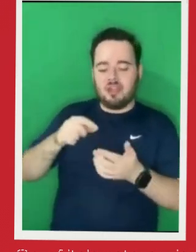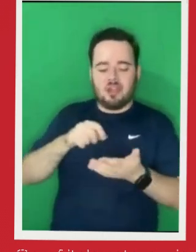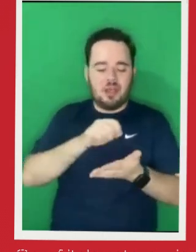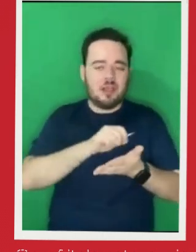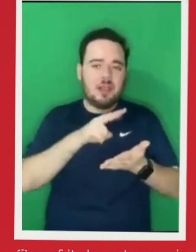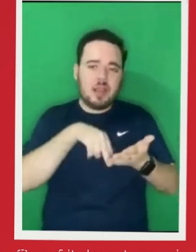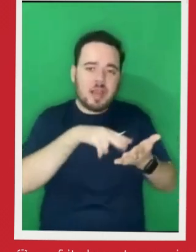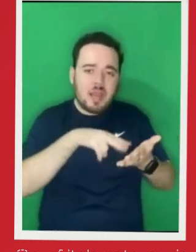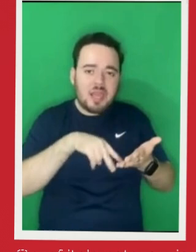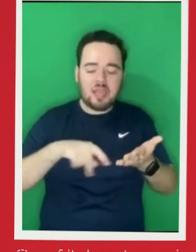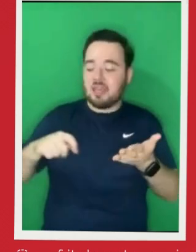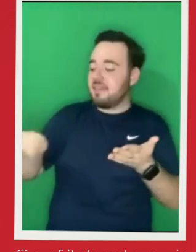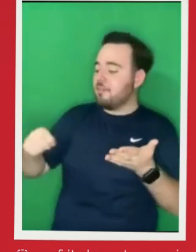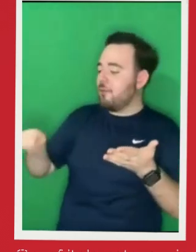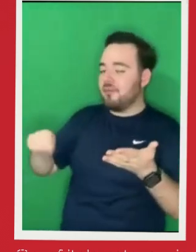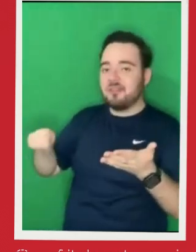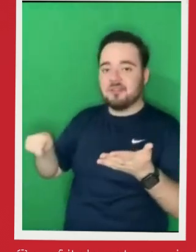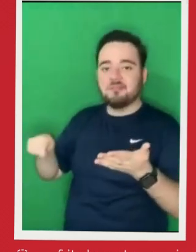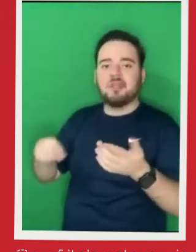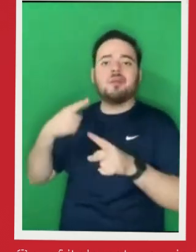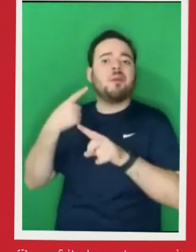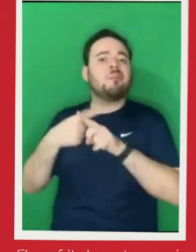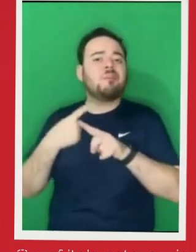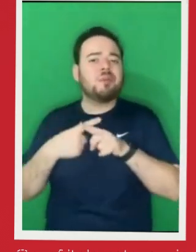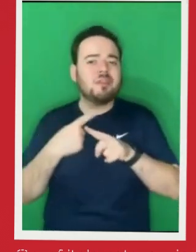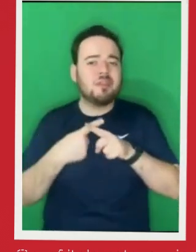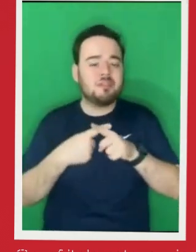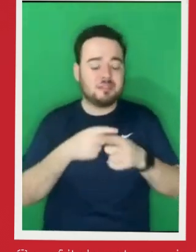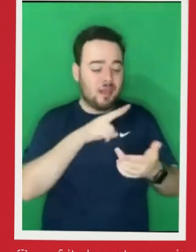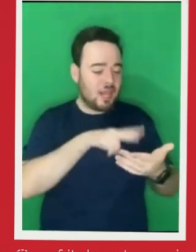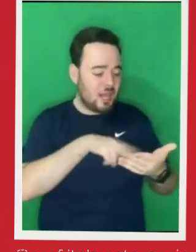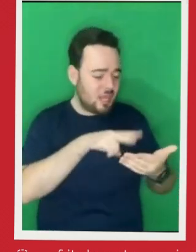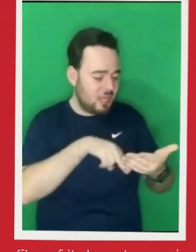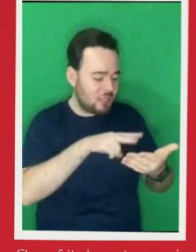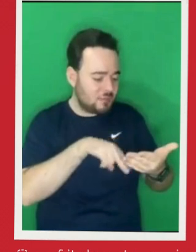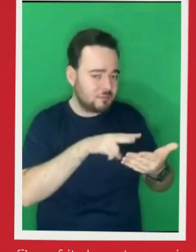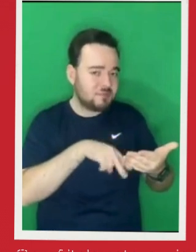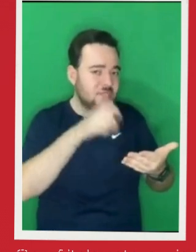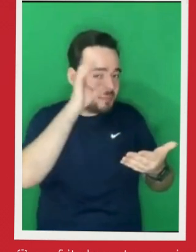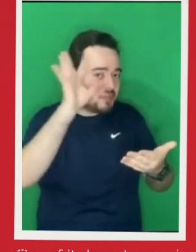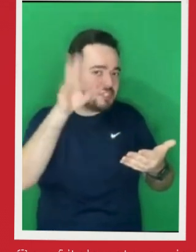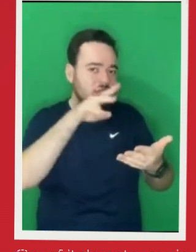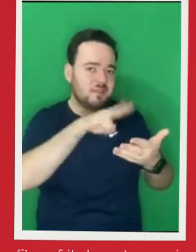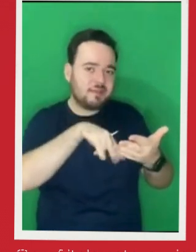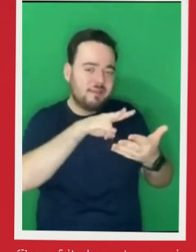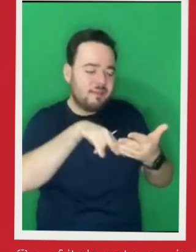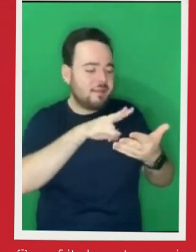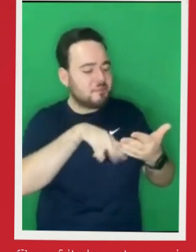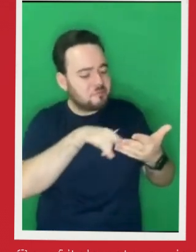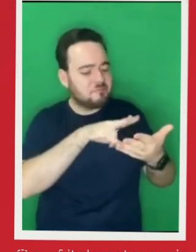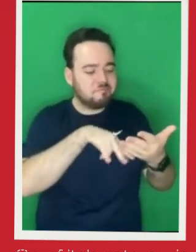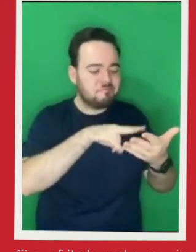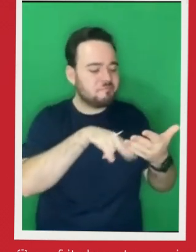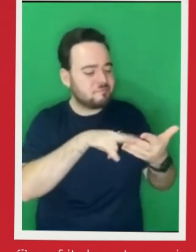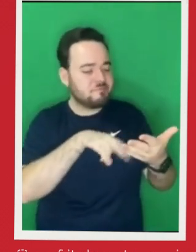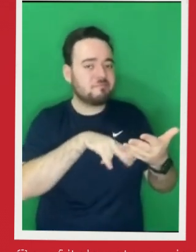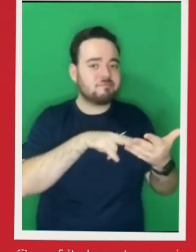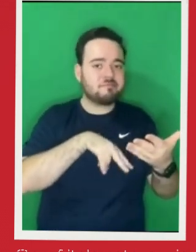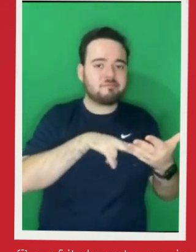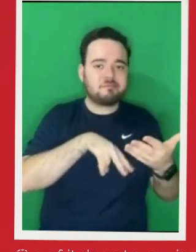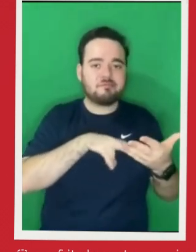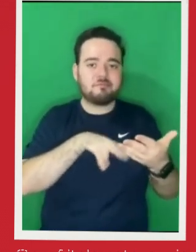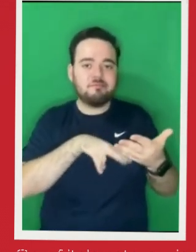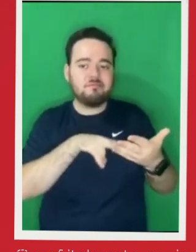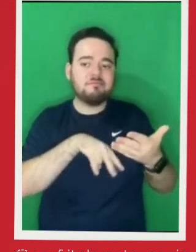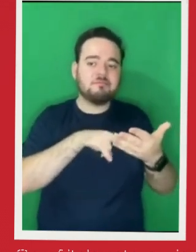enquanto lê? Essa é uma pergunta muito importante. Sabe por quê, Tati Jubi? Quando você está lendo, imagina que você está aqui lendo ainda, entenda a